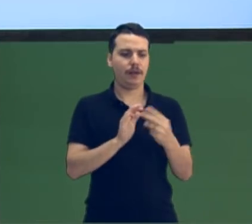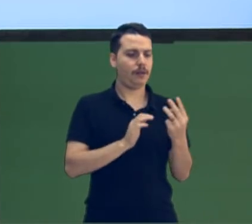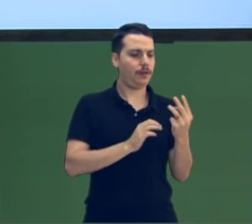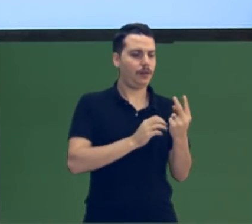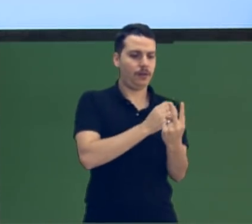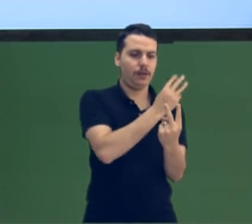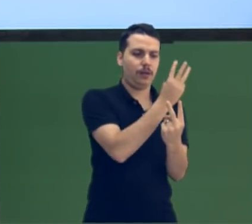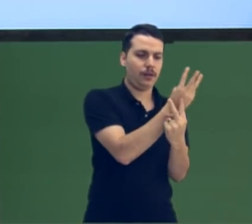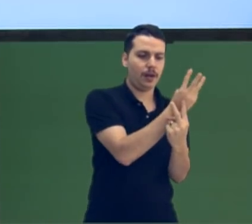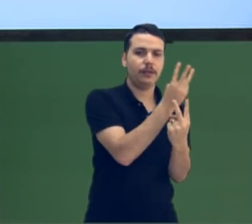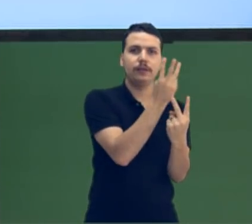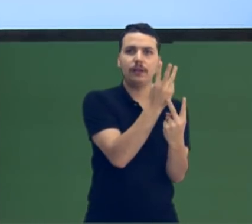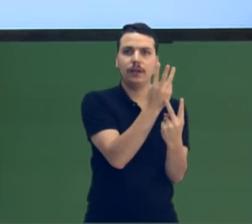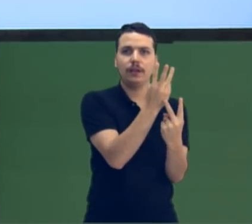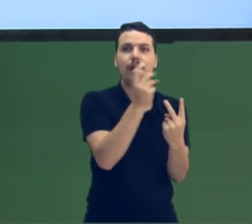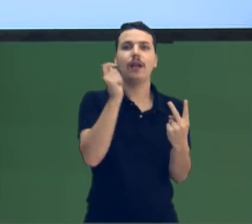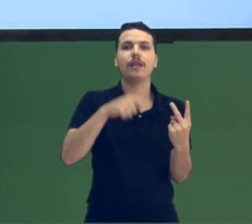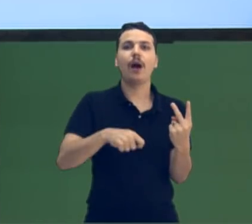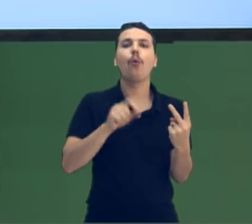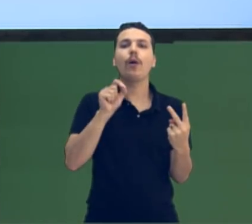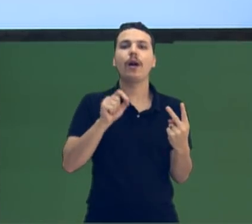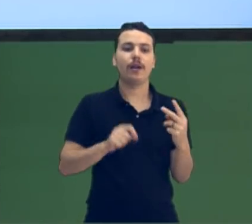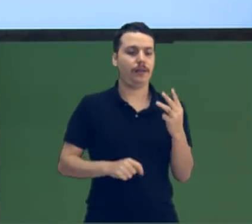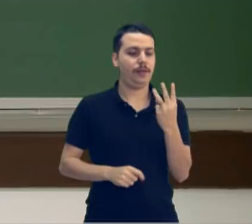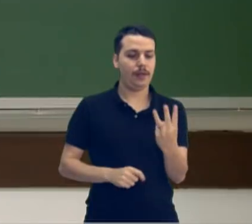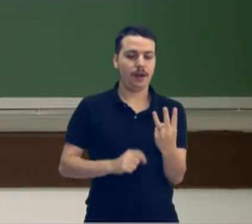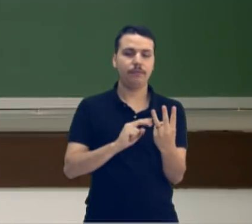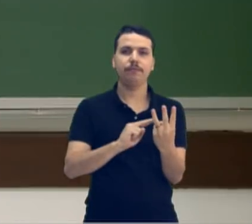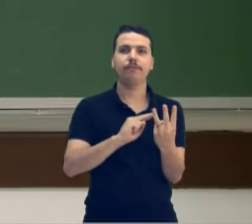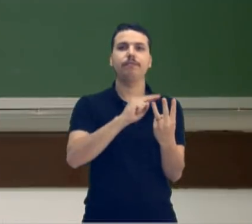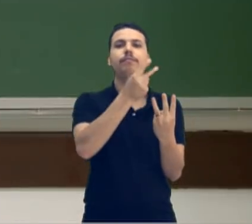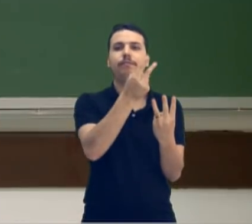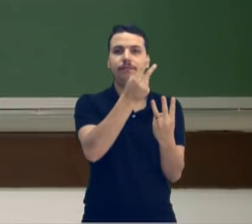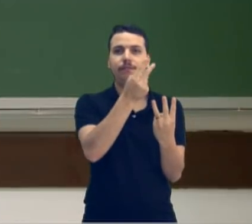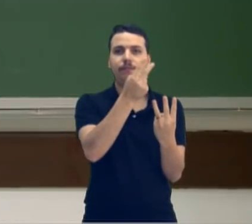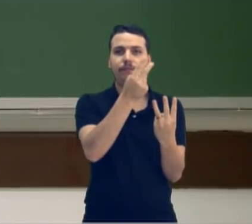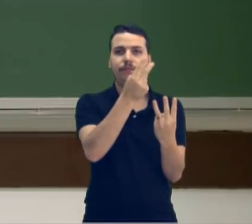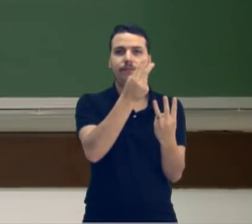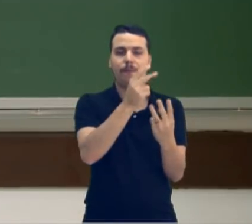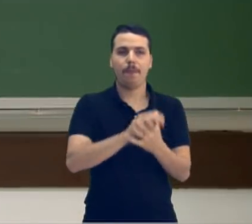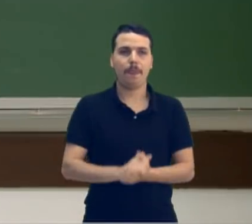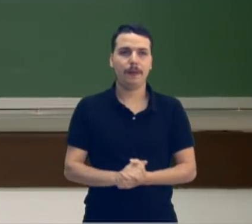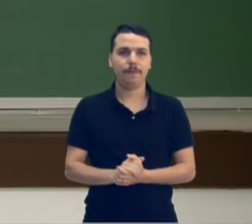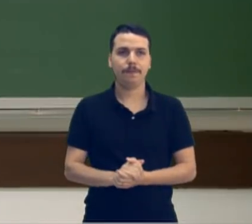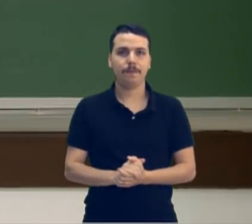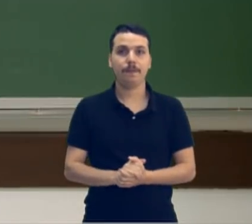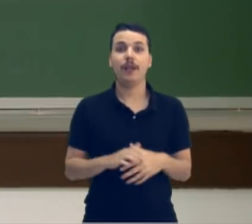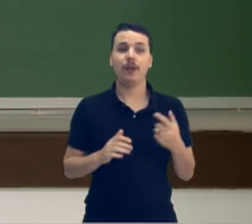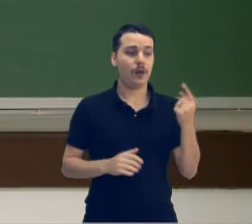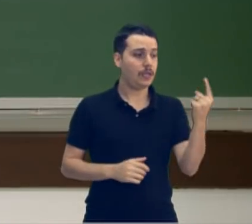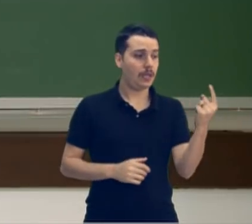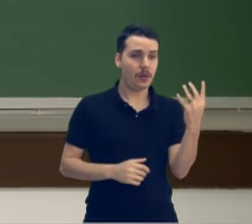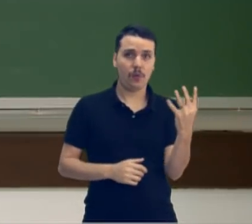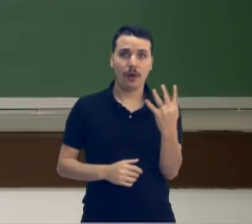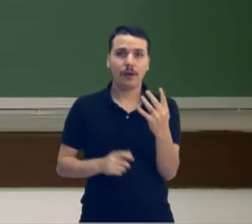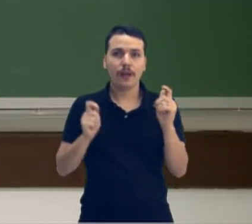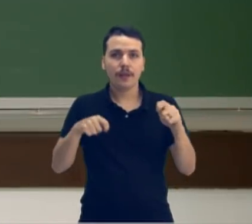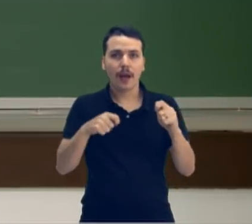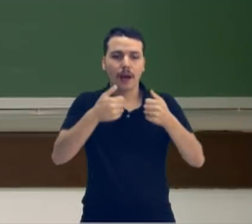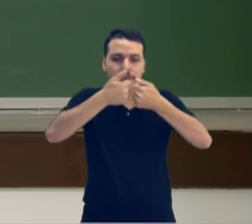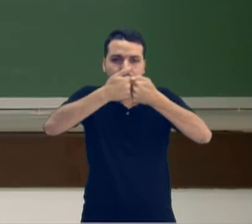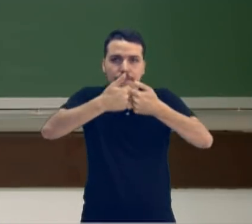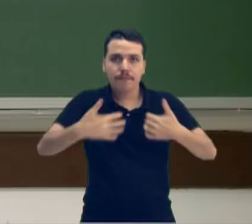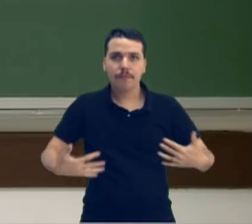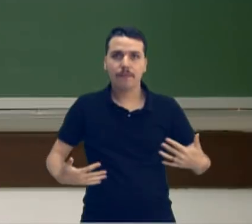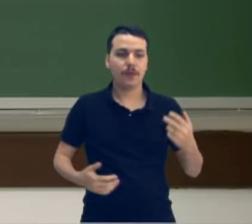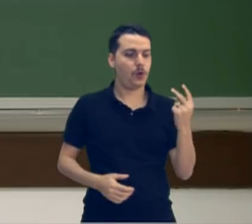3. Então, eu posso escrever como 3 ao quadrado. Então, o 144 pode ser decomposto em 2